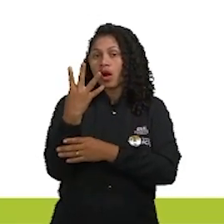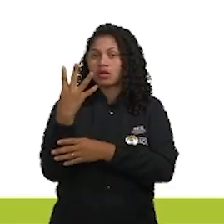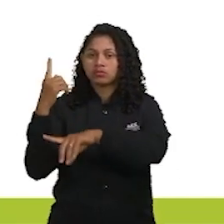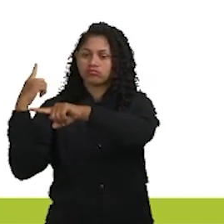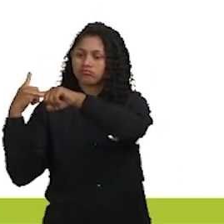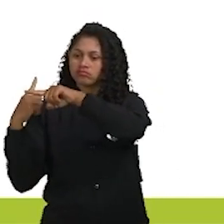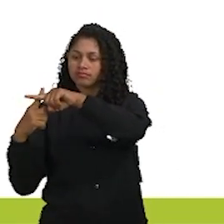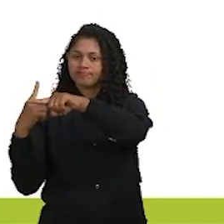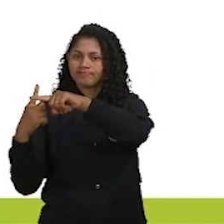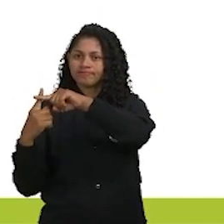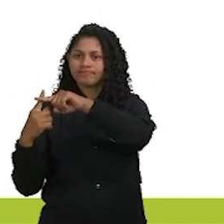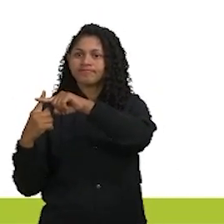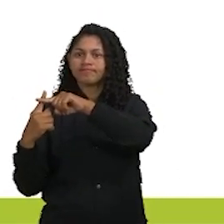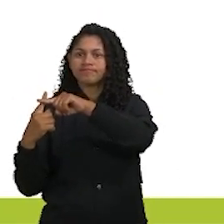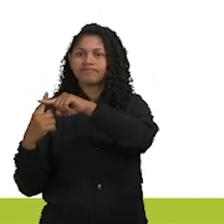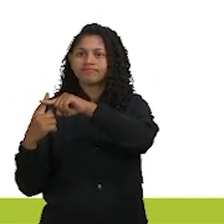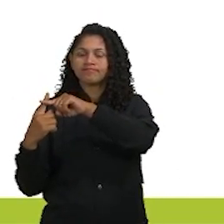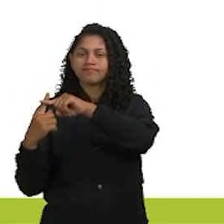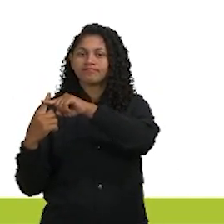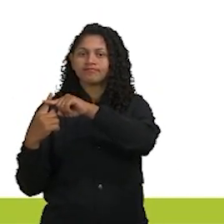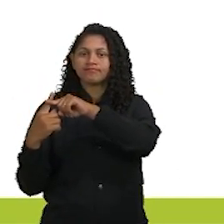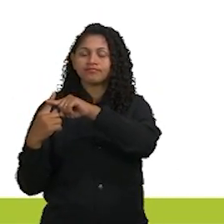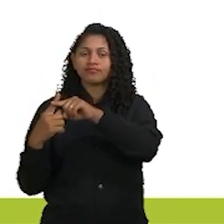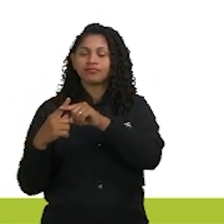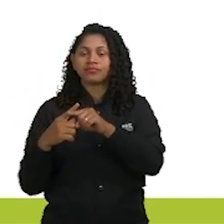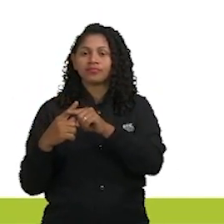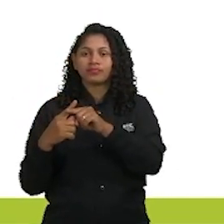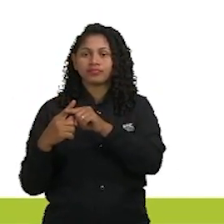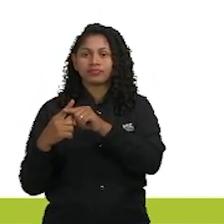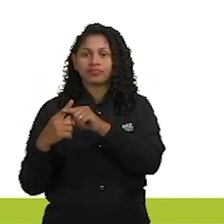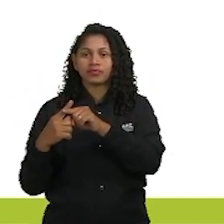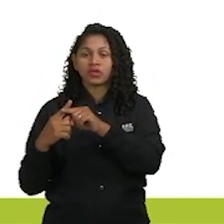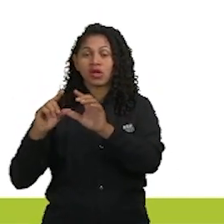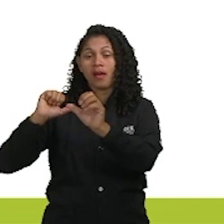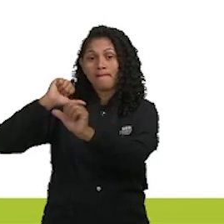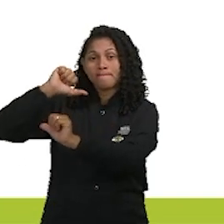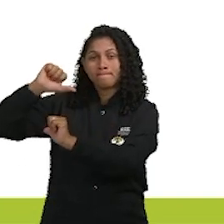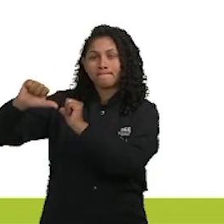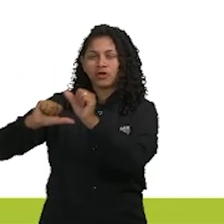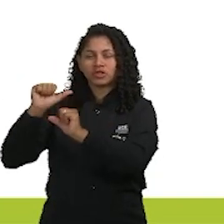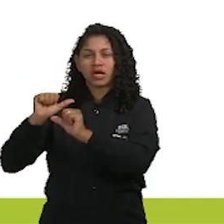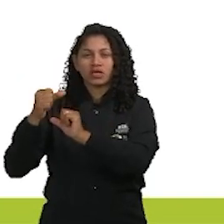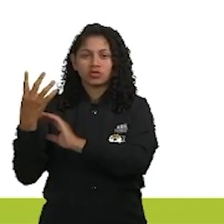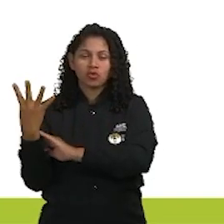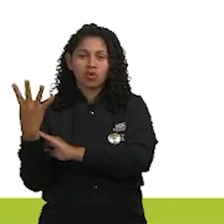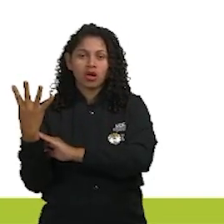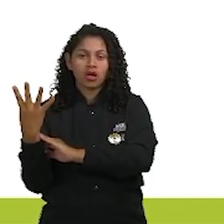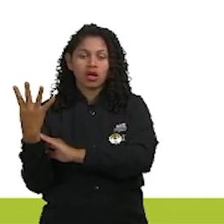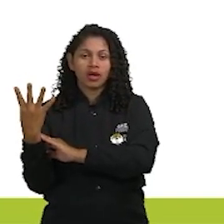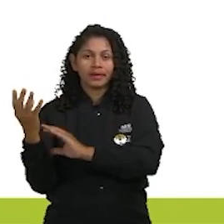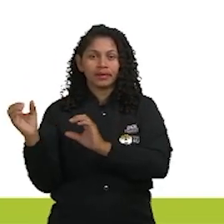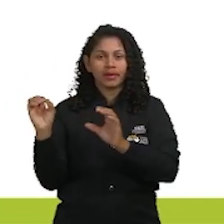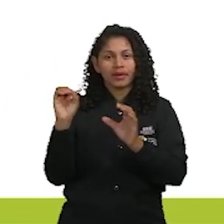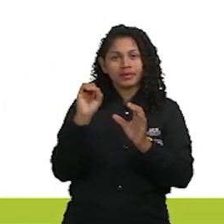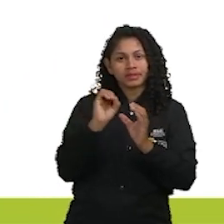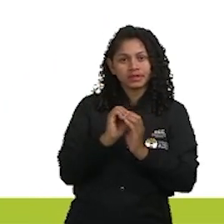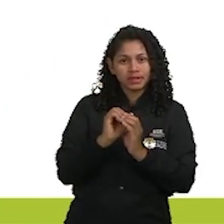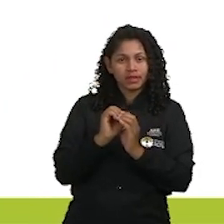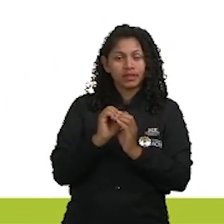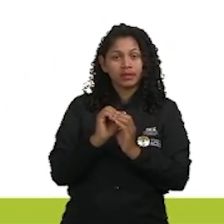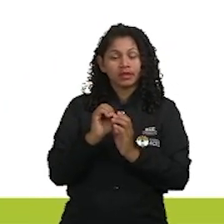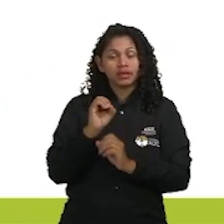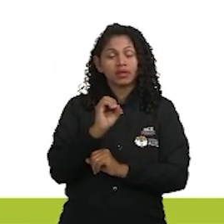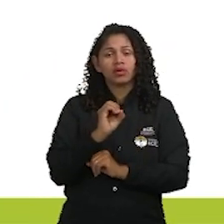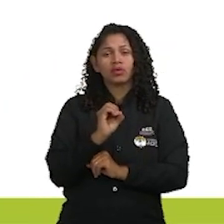e ele, numa reação, esse NOx, ele mudar de 4 para 0, houve aí